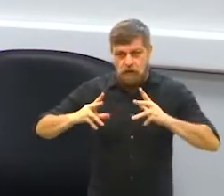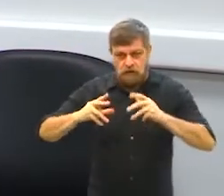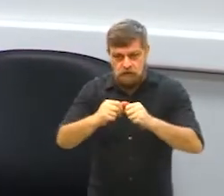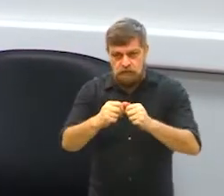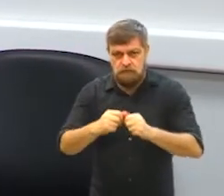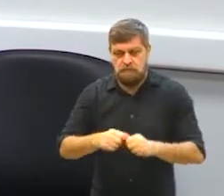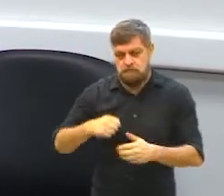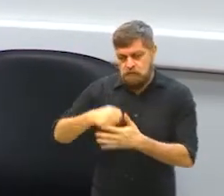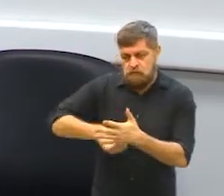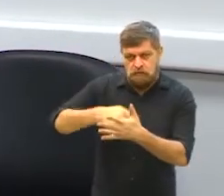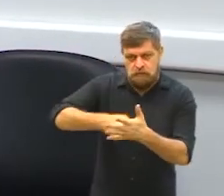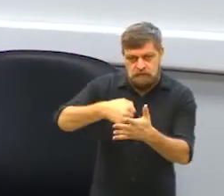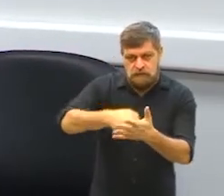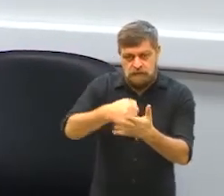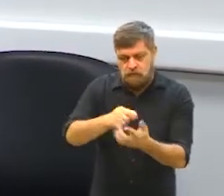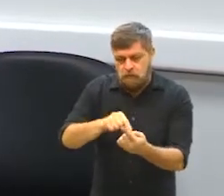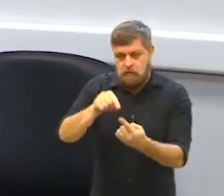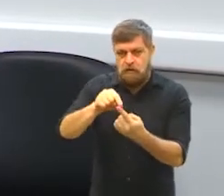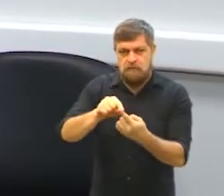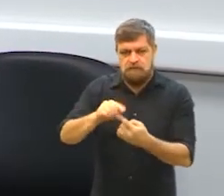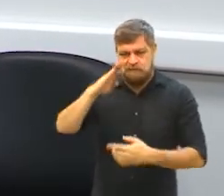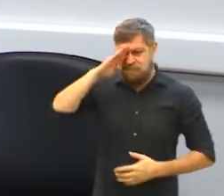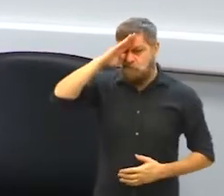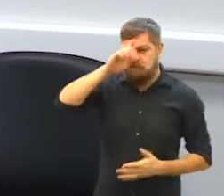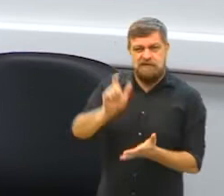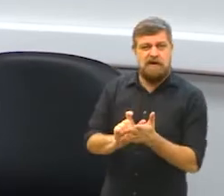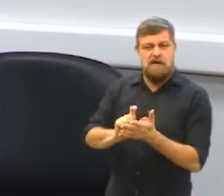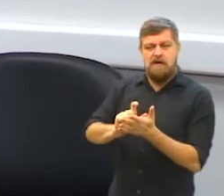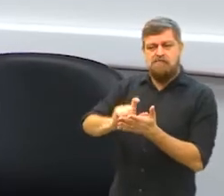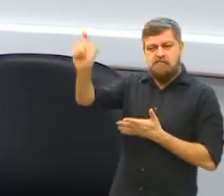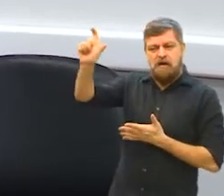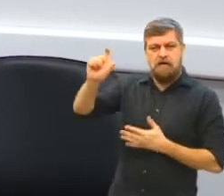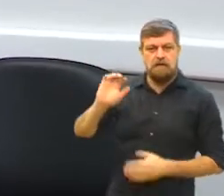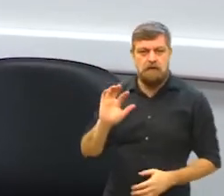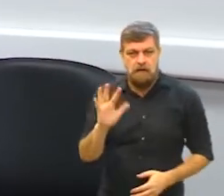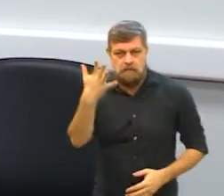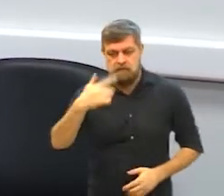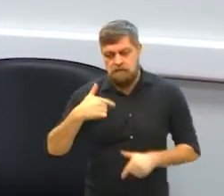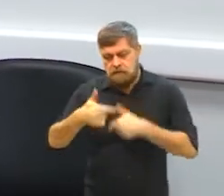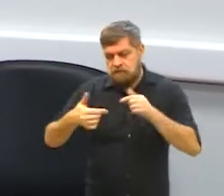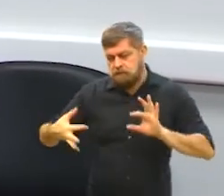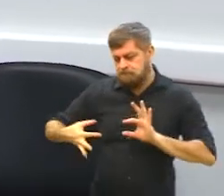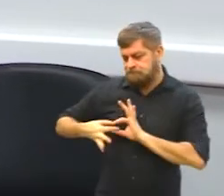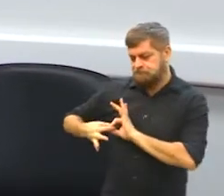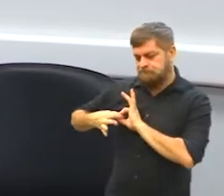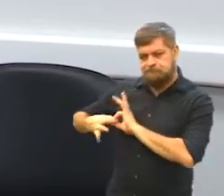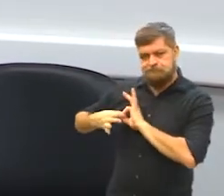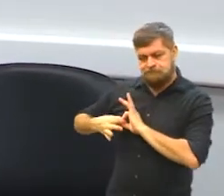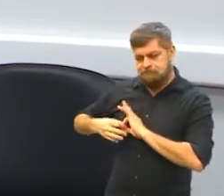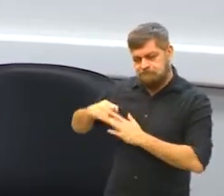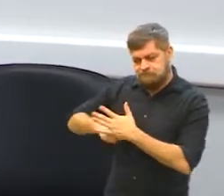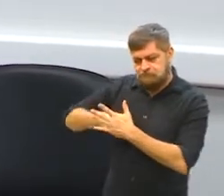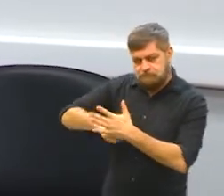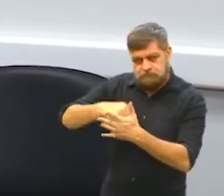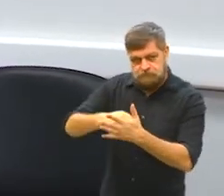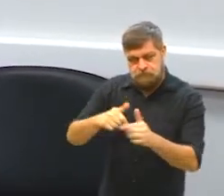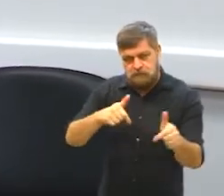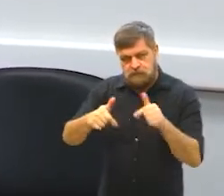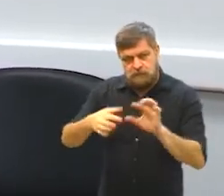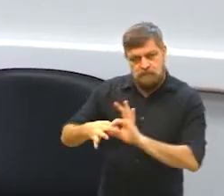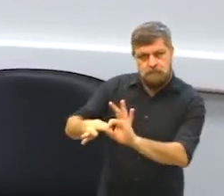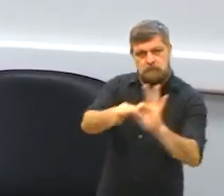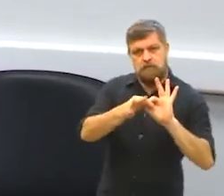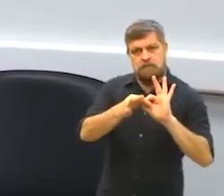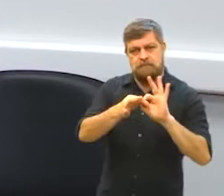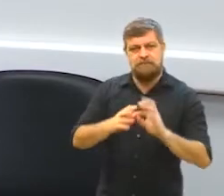é todos os níveis todo mundo é dedicado para que essa falta aconteça e trabalhando junto então a gente tem